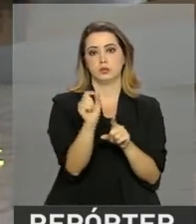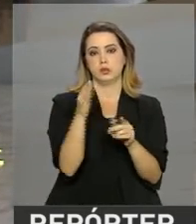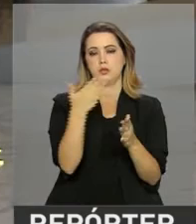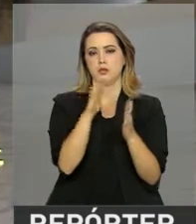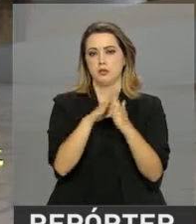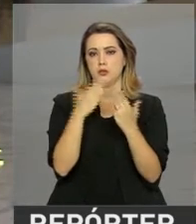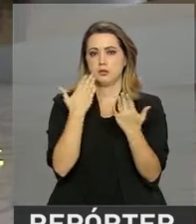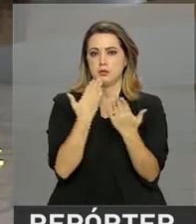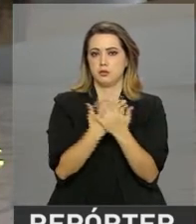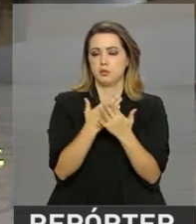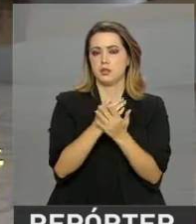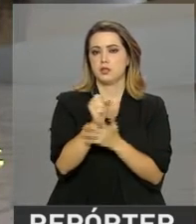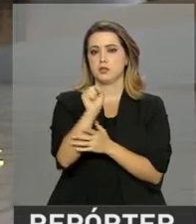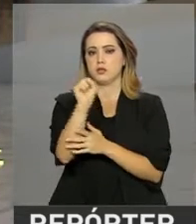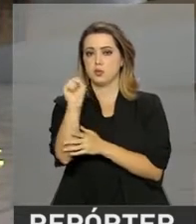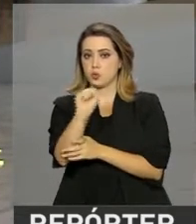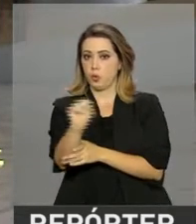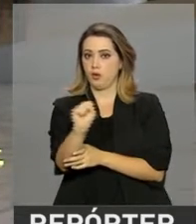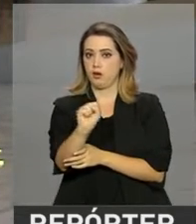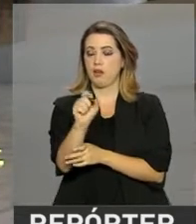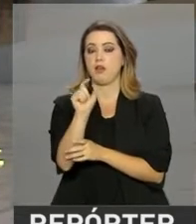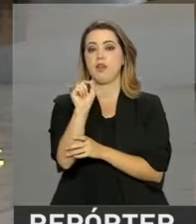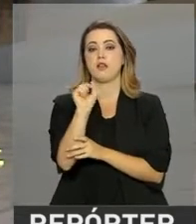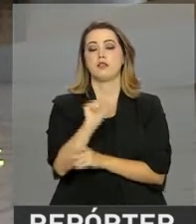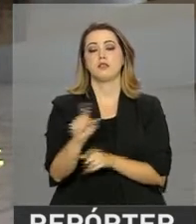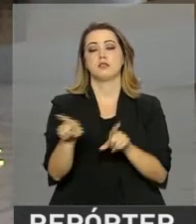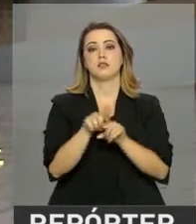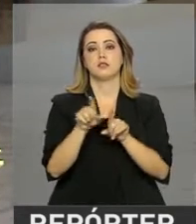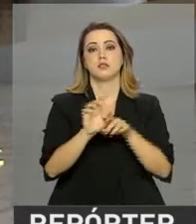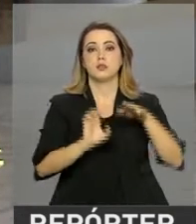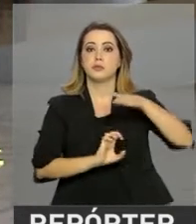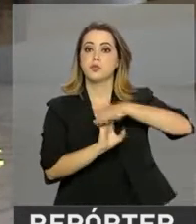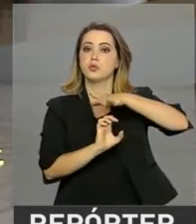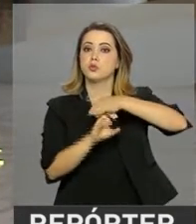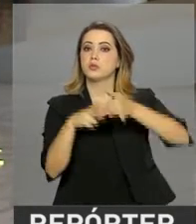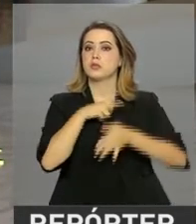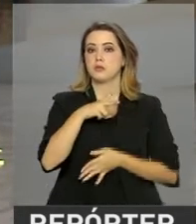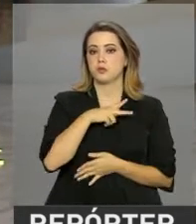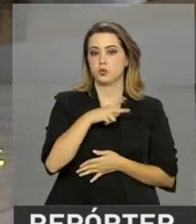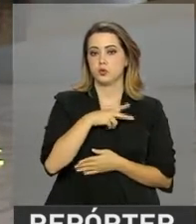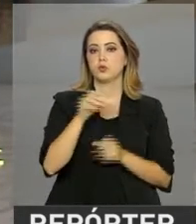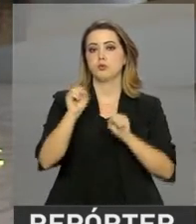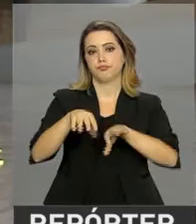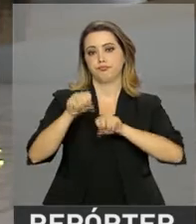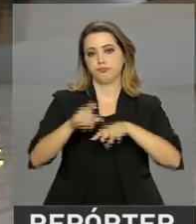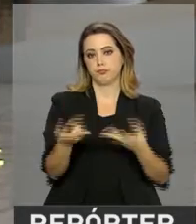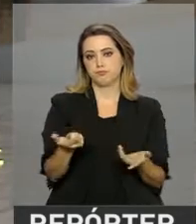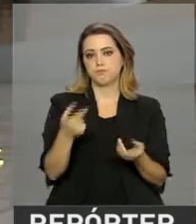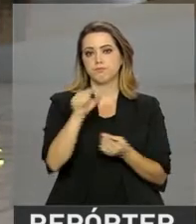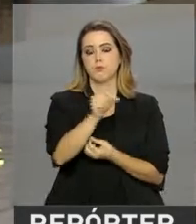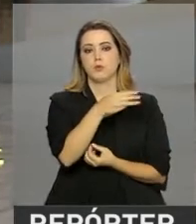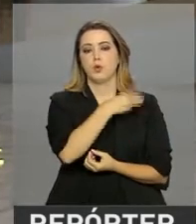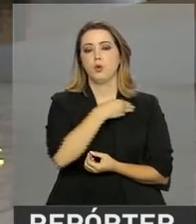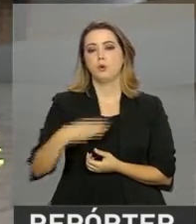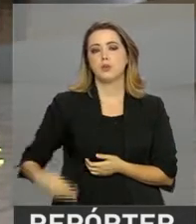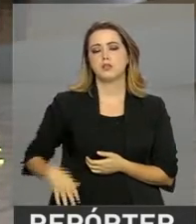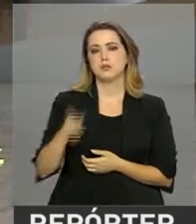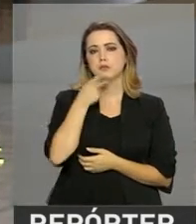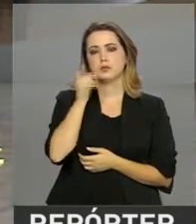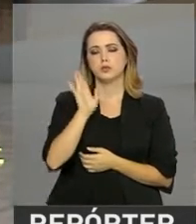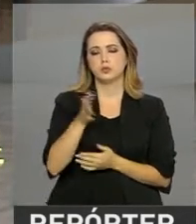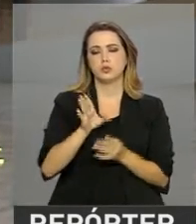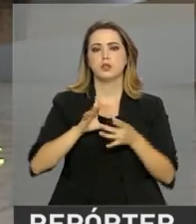escolas do Sistema S e da rede privada de ensino. Segundo o ministro da Educação, Mendonça Filho, a liberação